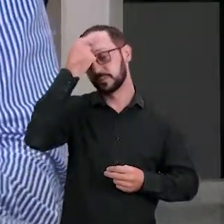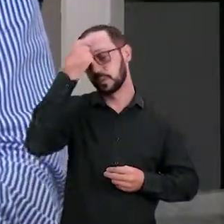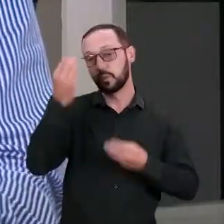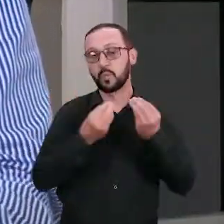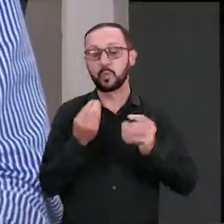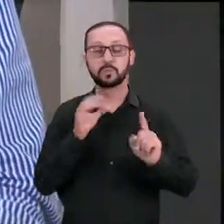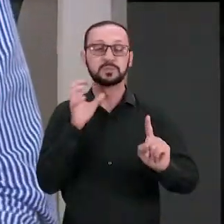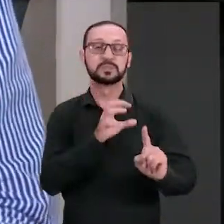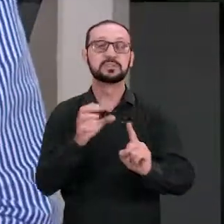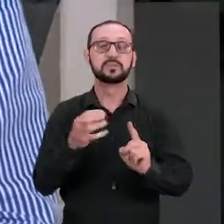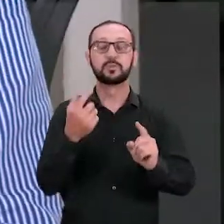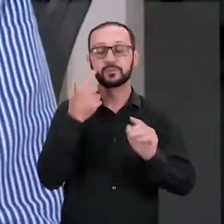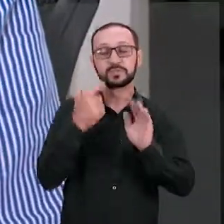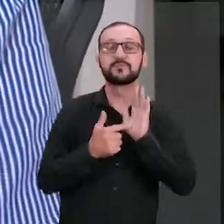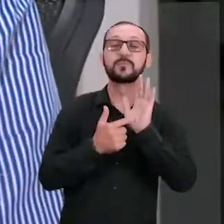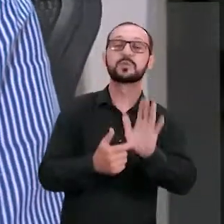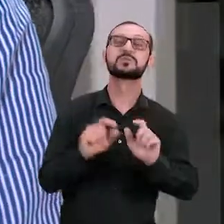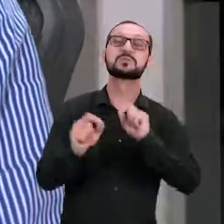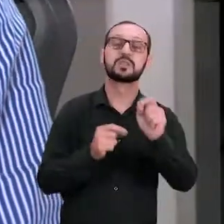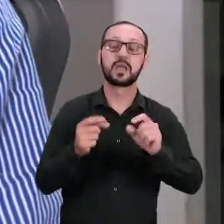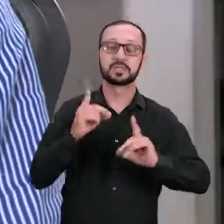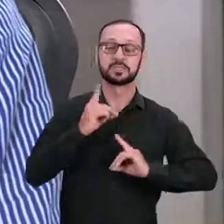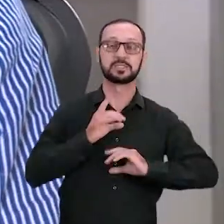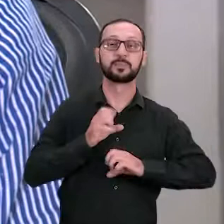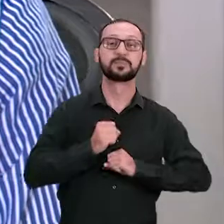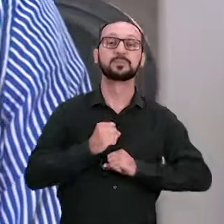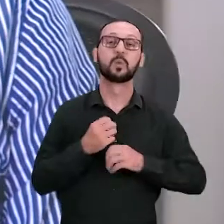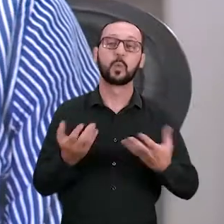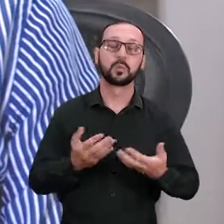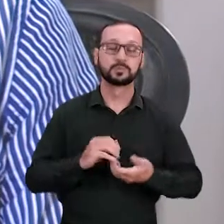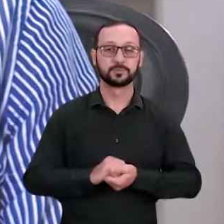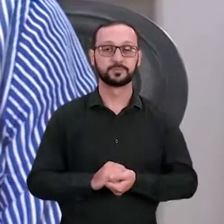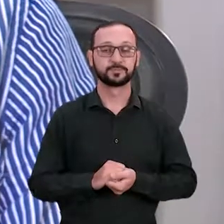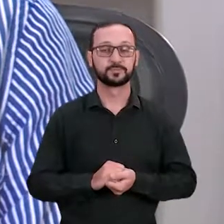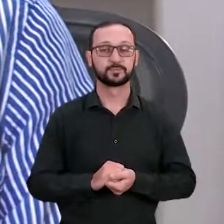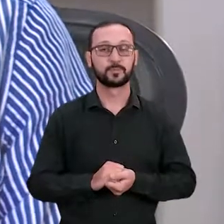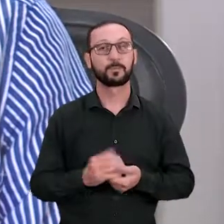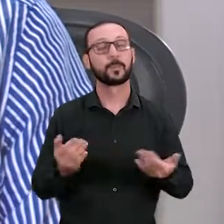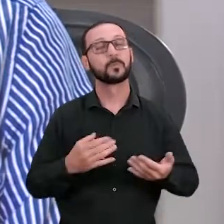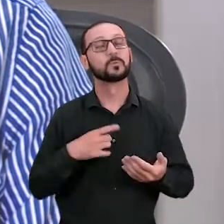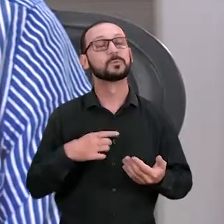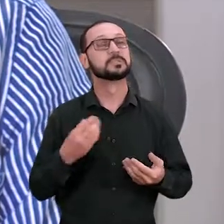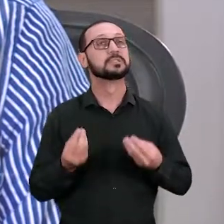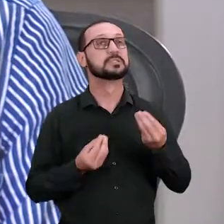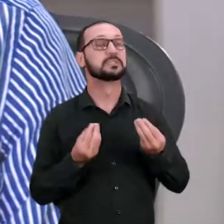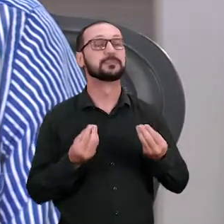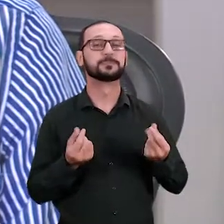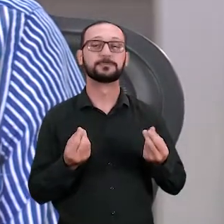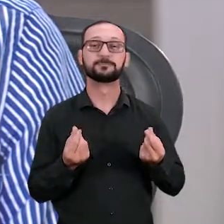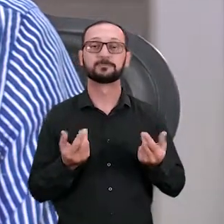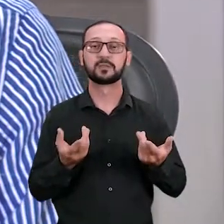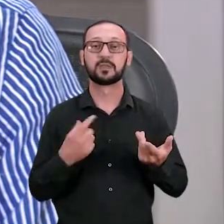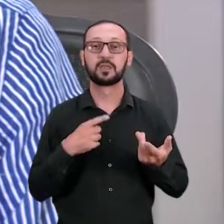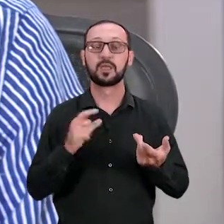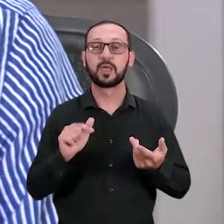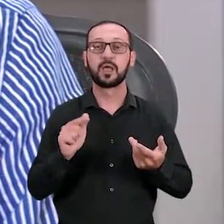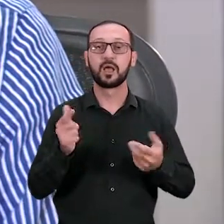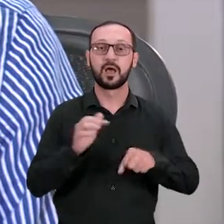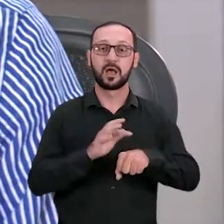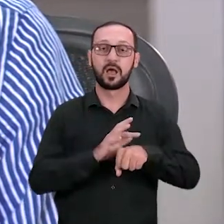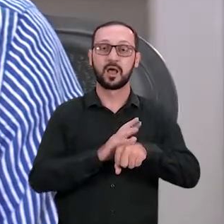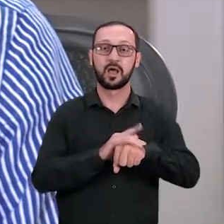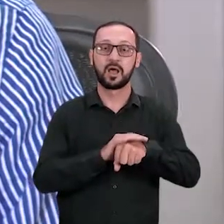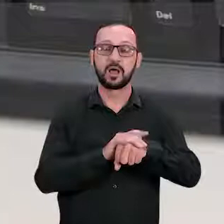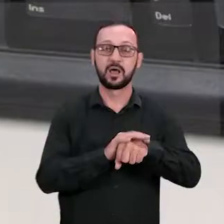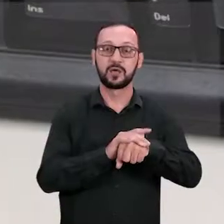da depressão? Bom, as consequências da depressão, atualmente, vamos dizer que é a patologia